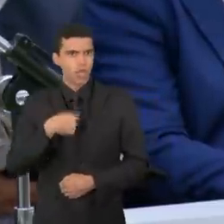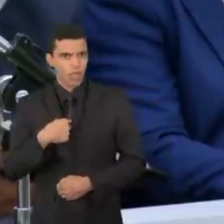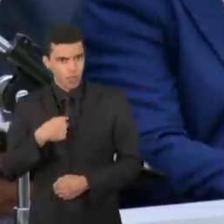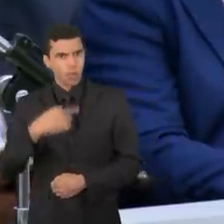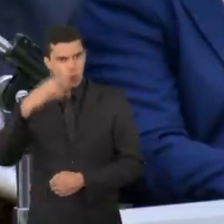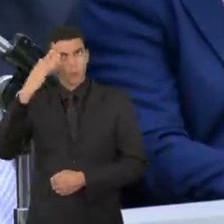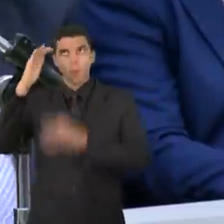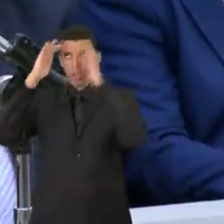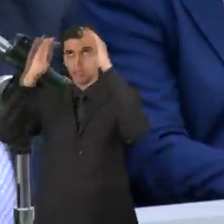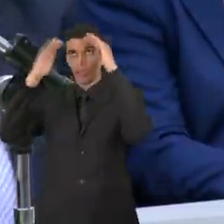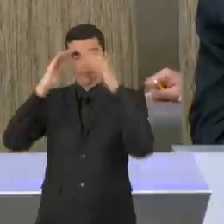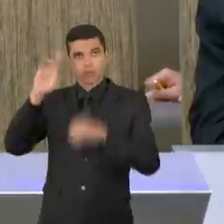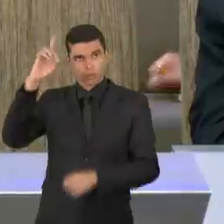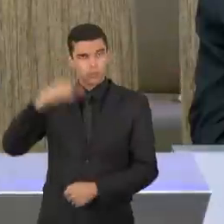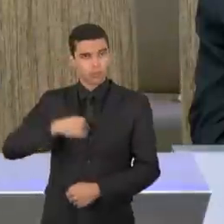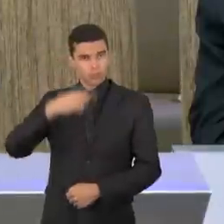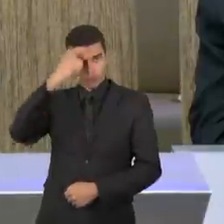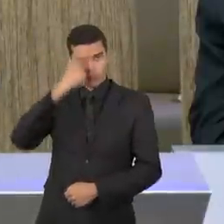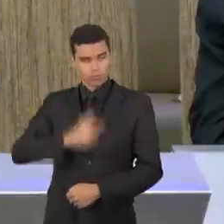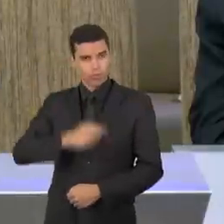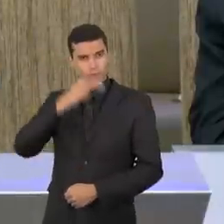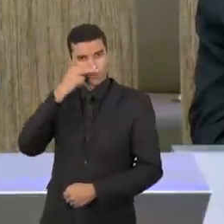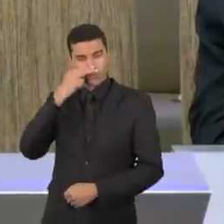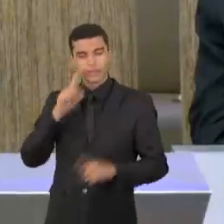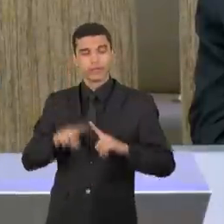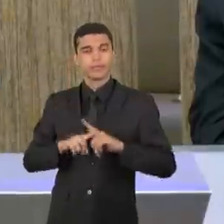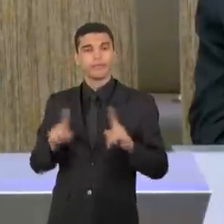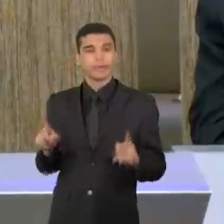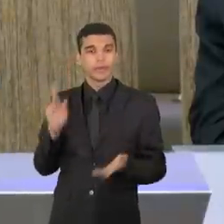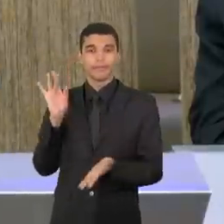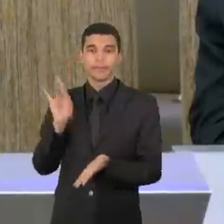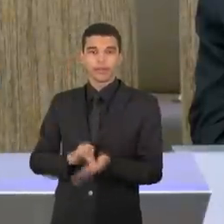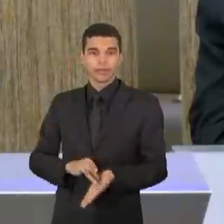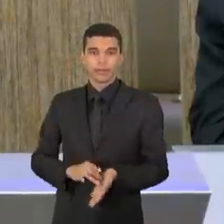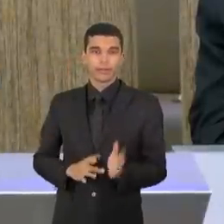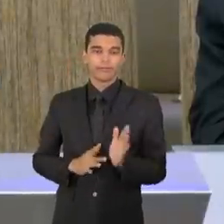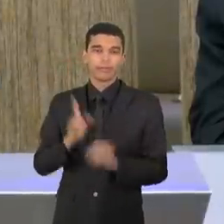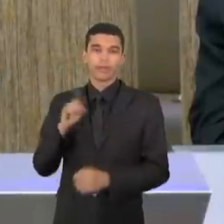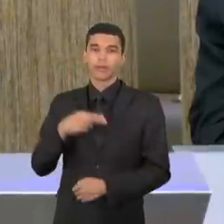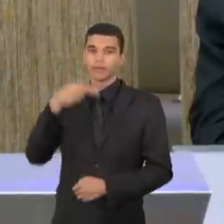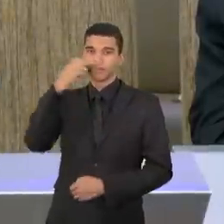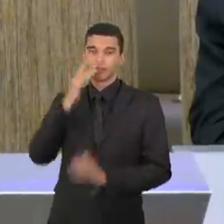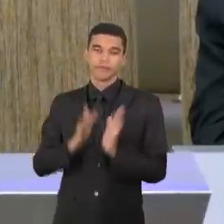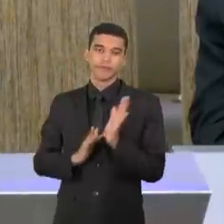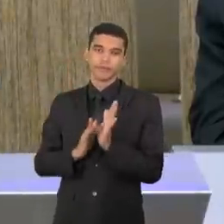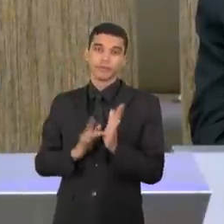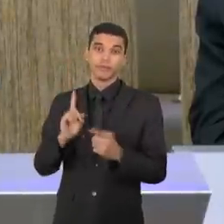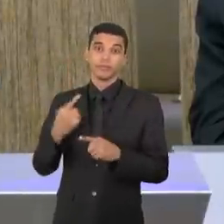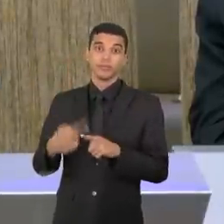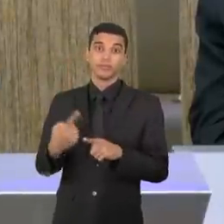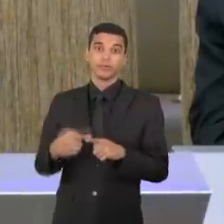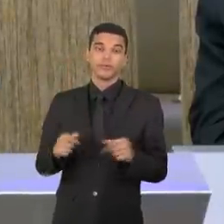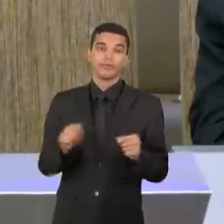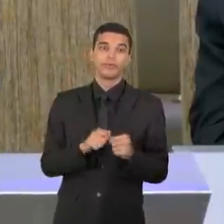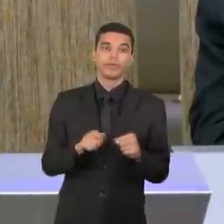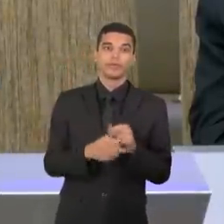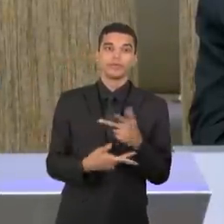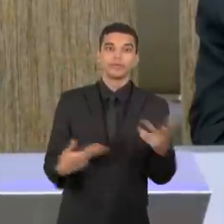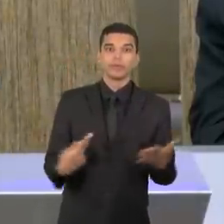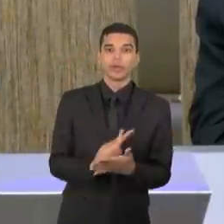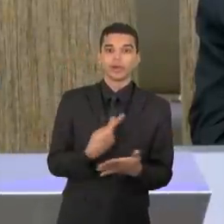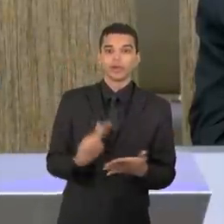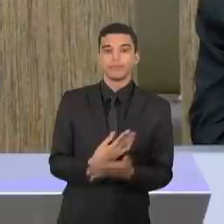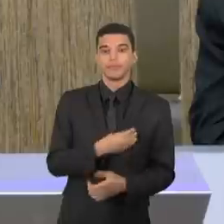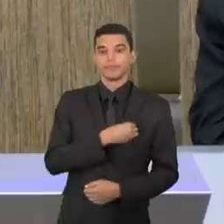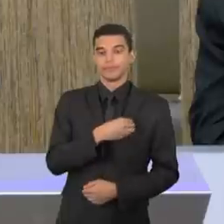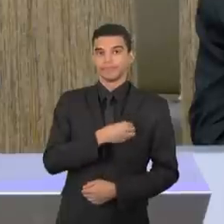vê aqui a palavra explicando que a boca falava uma coisa,